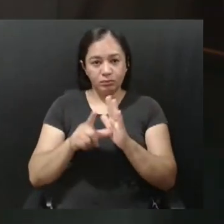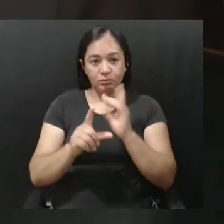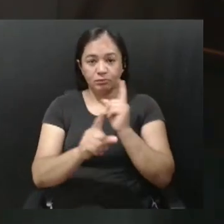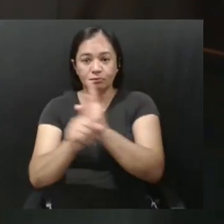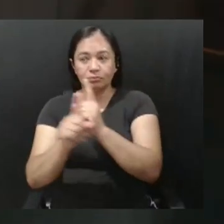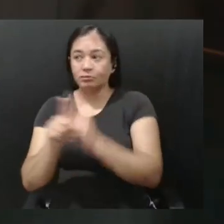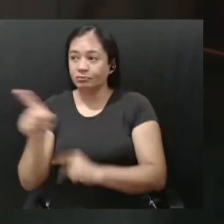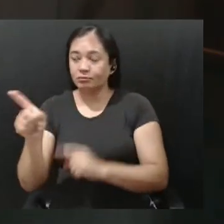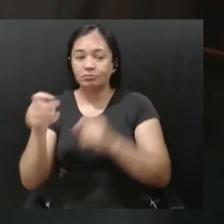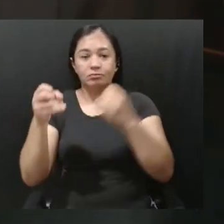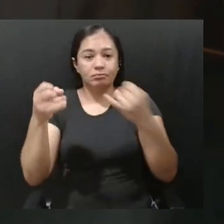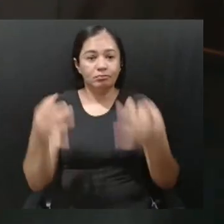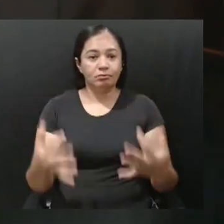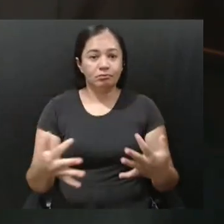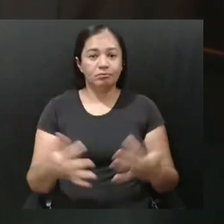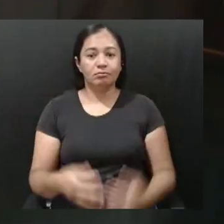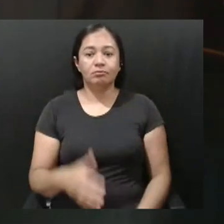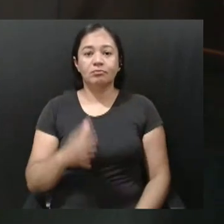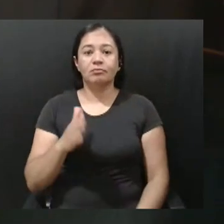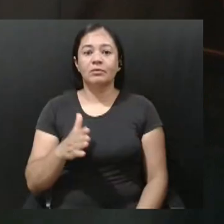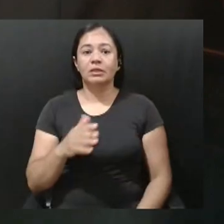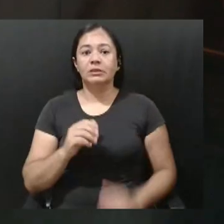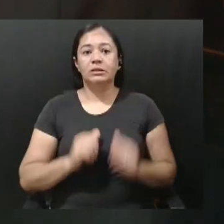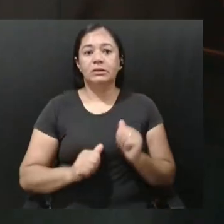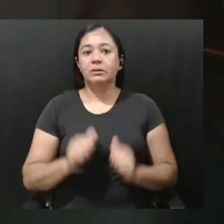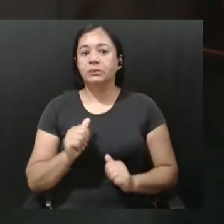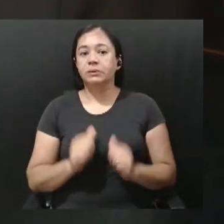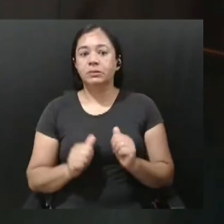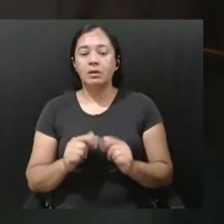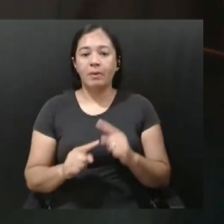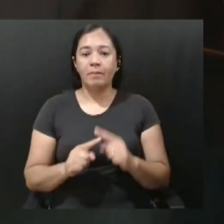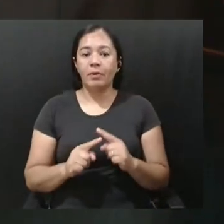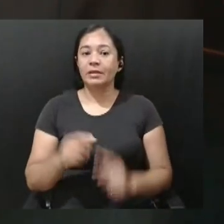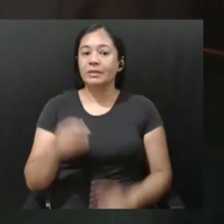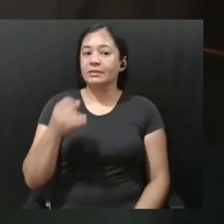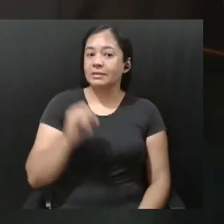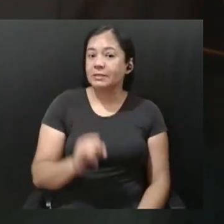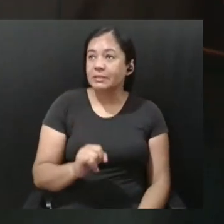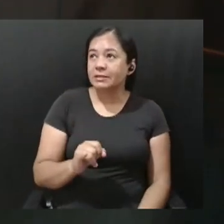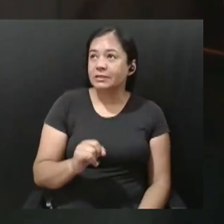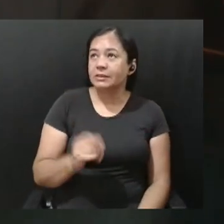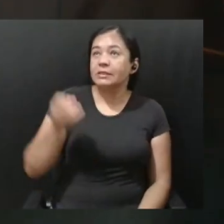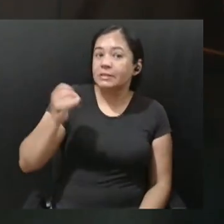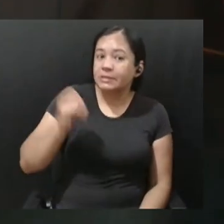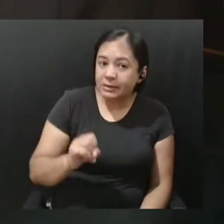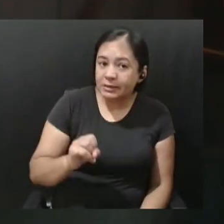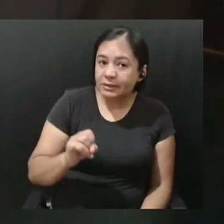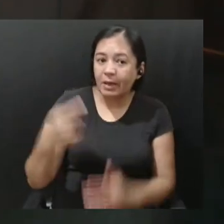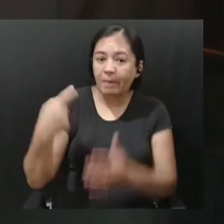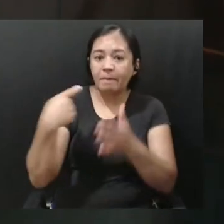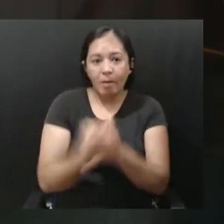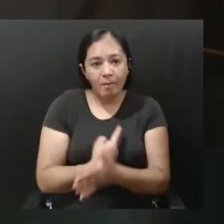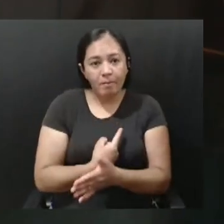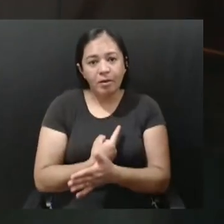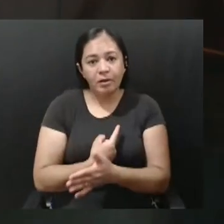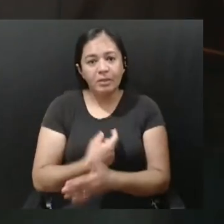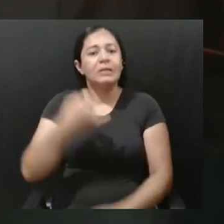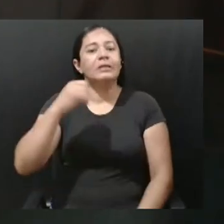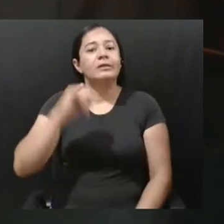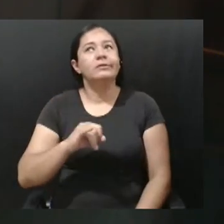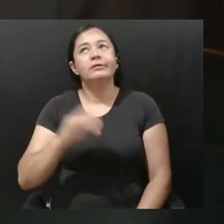eu já estou aqui ansioso porque e se? E se acontecer? E se me perguntarem? E se vir lá a tia desavisada falar